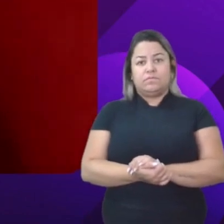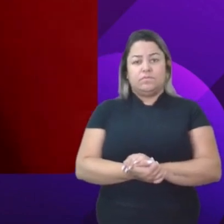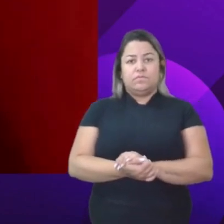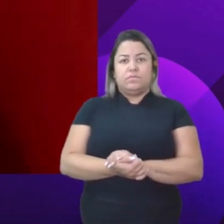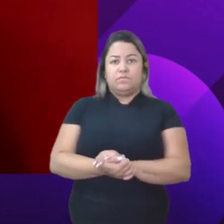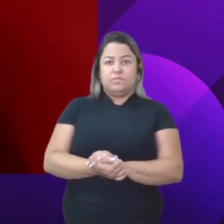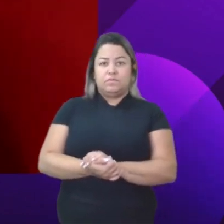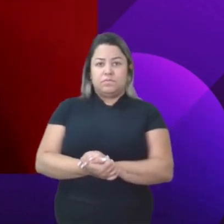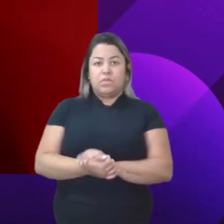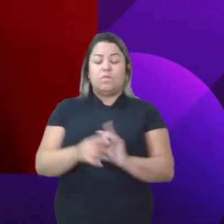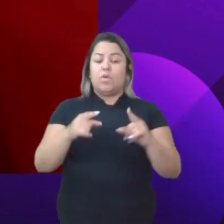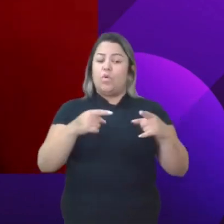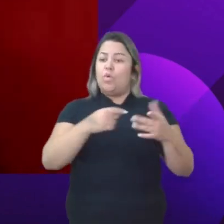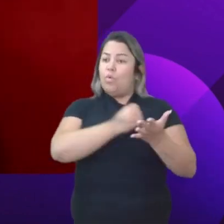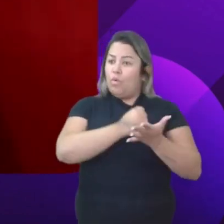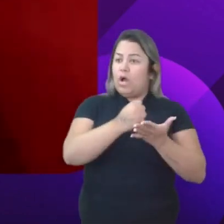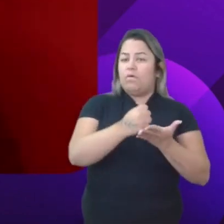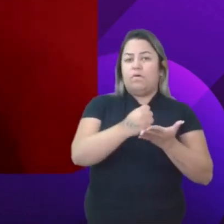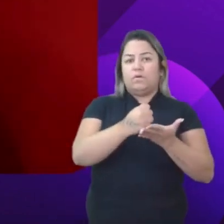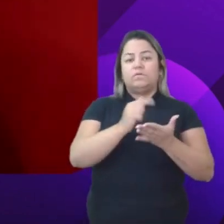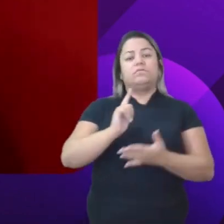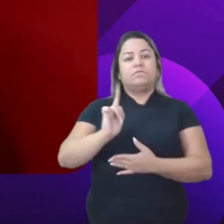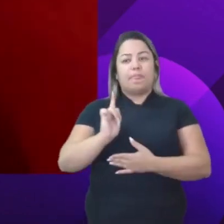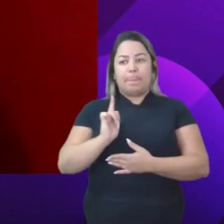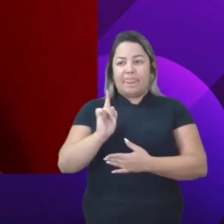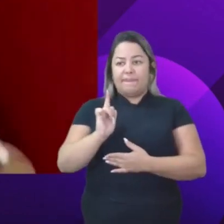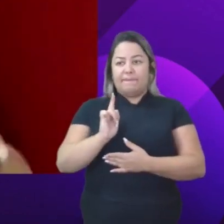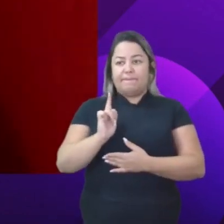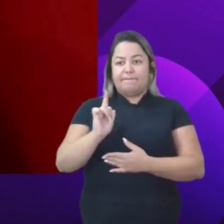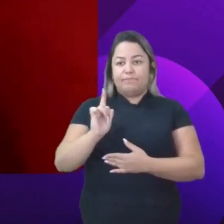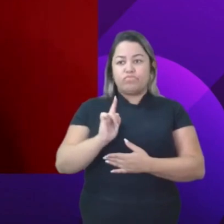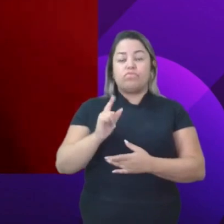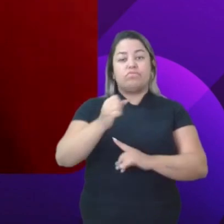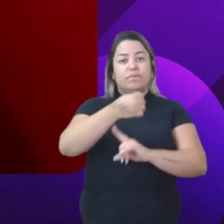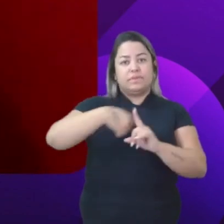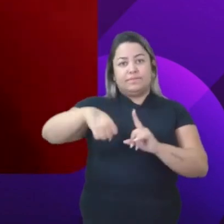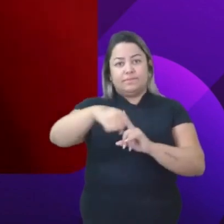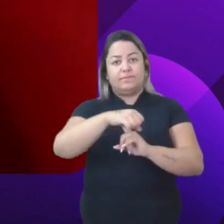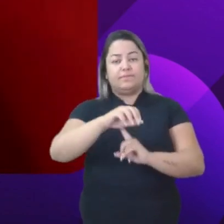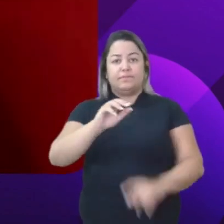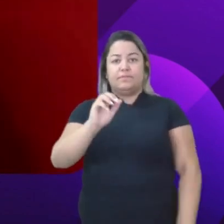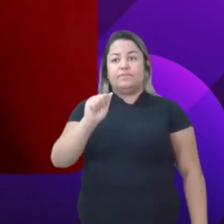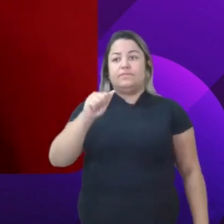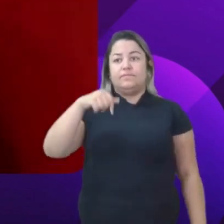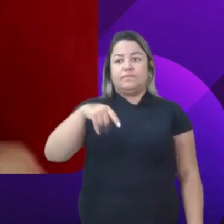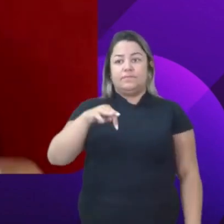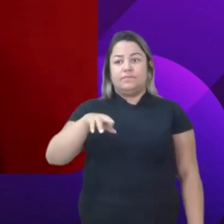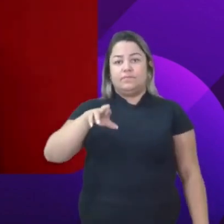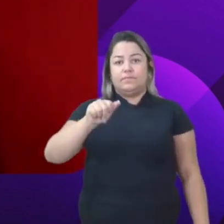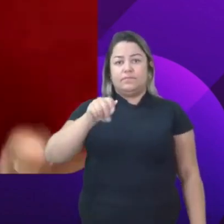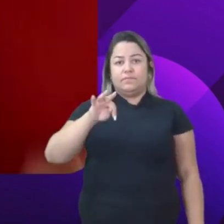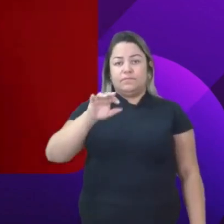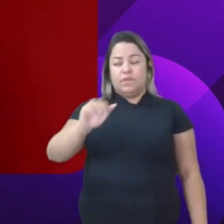firmaram um acordo de se construir uma sociedade antirracista partindo